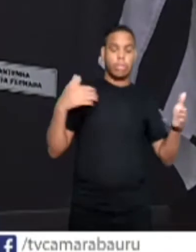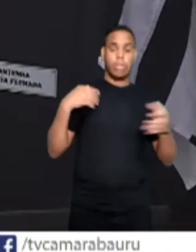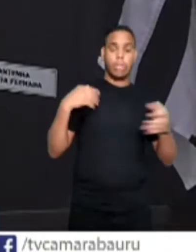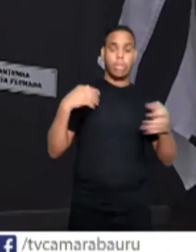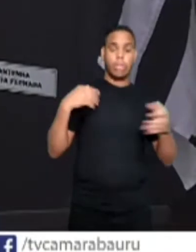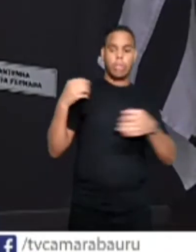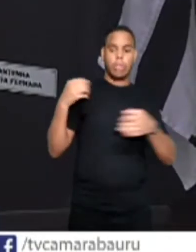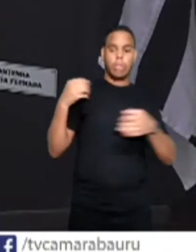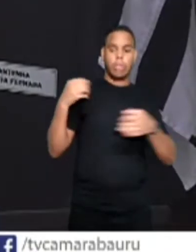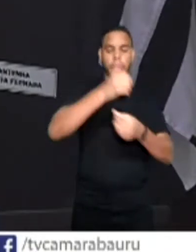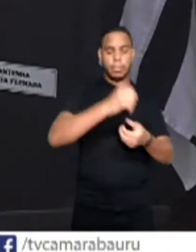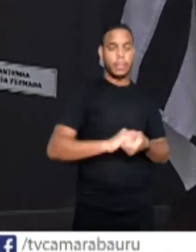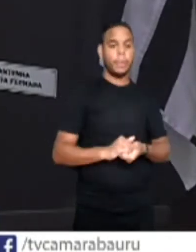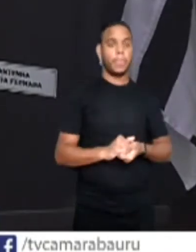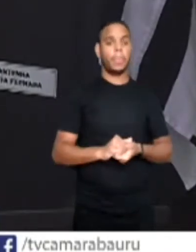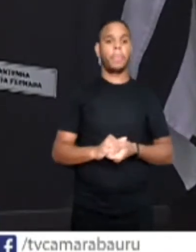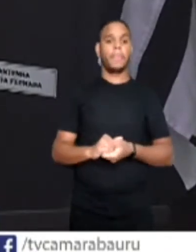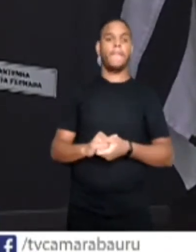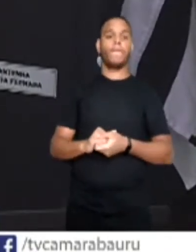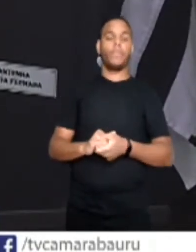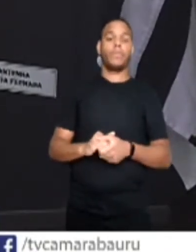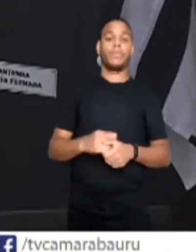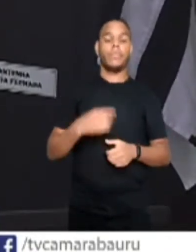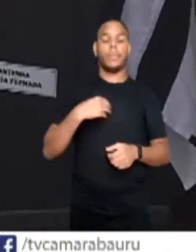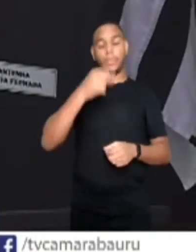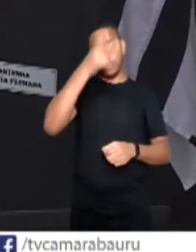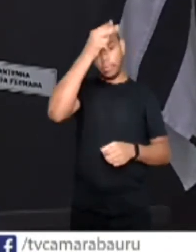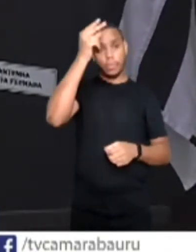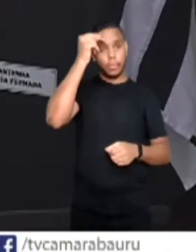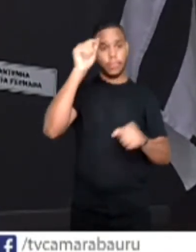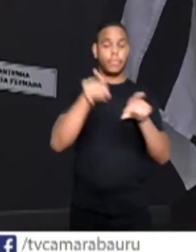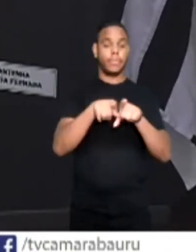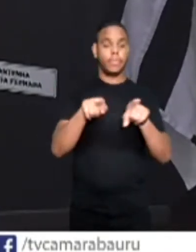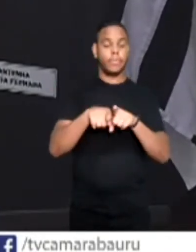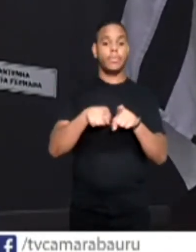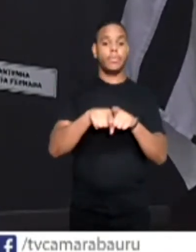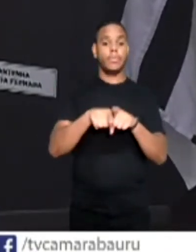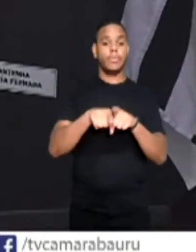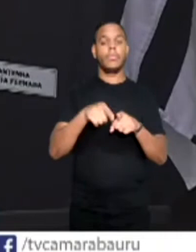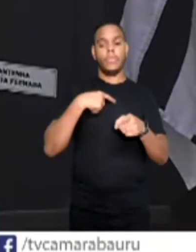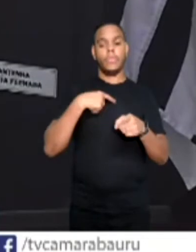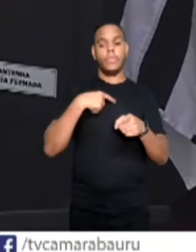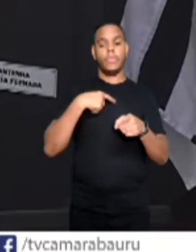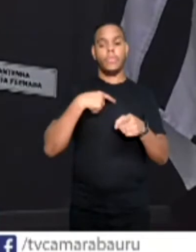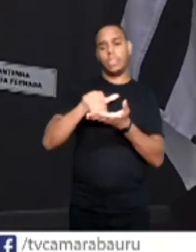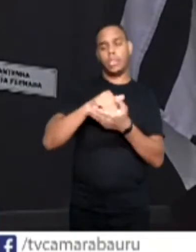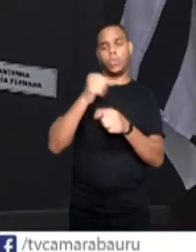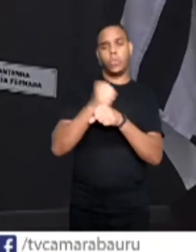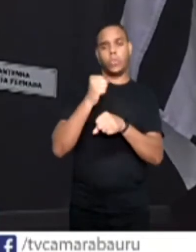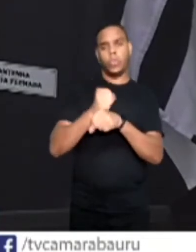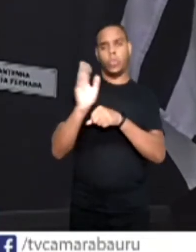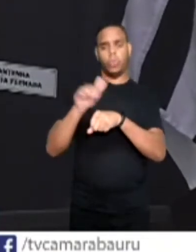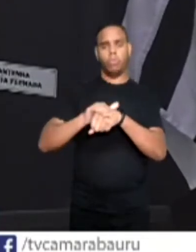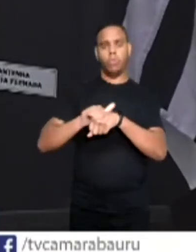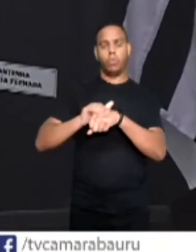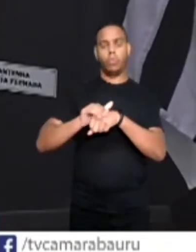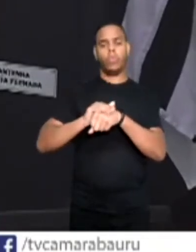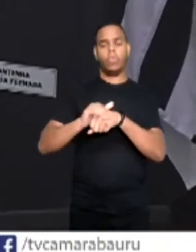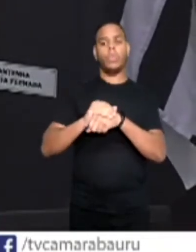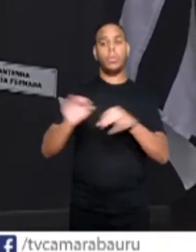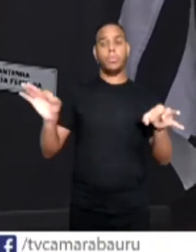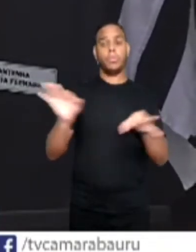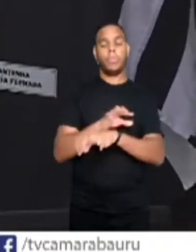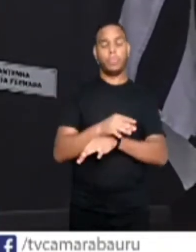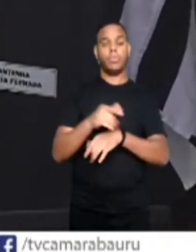acontecendo, para a Prefeitura, através da Secretaria de Obras, já conversei com o secretário de Obra, para concluir os trabalhos dessa